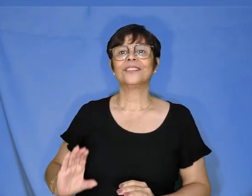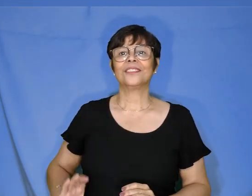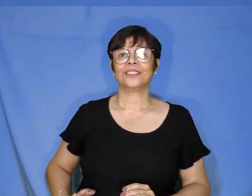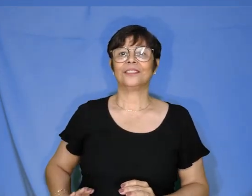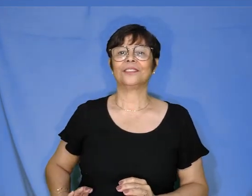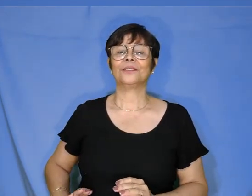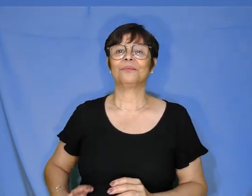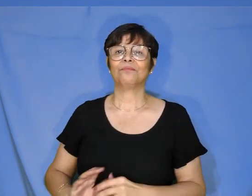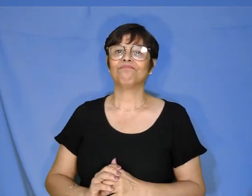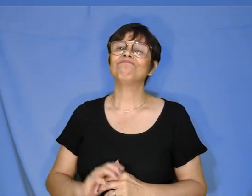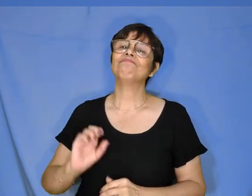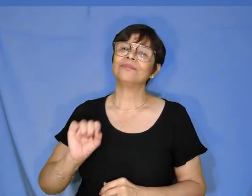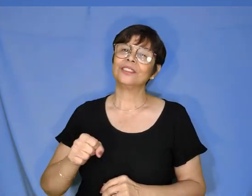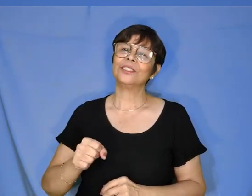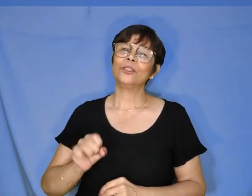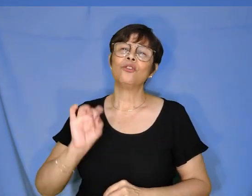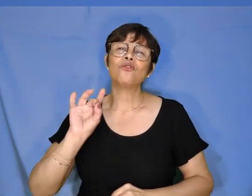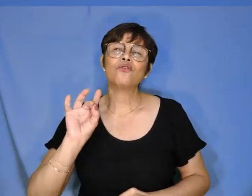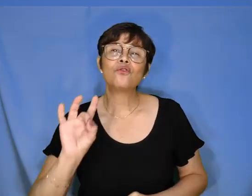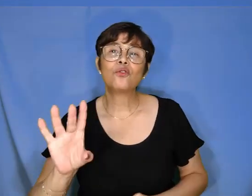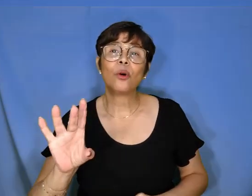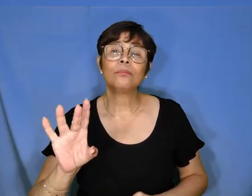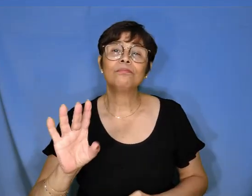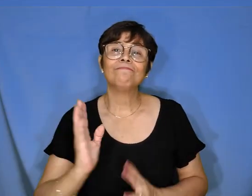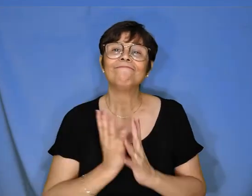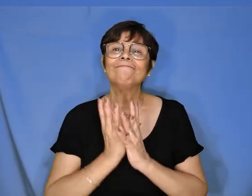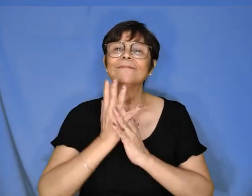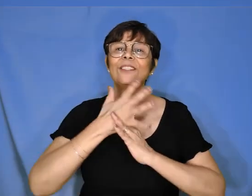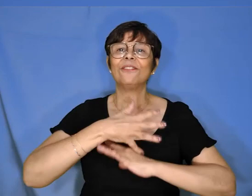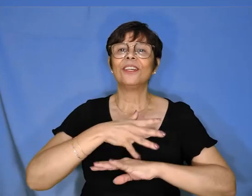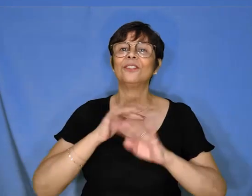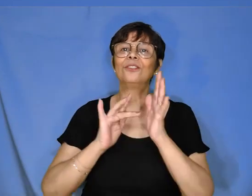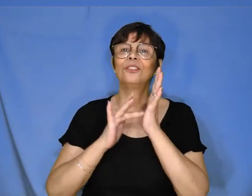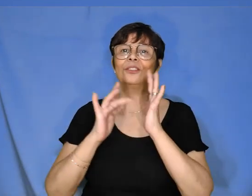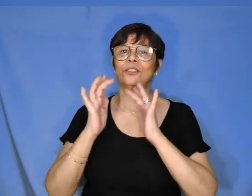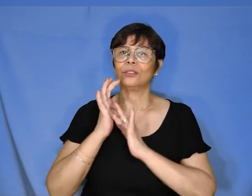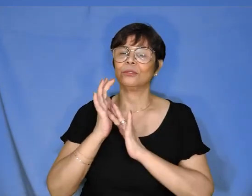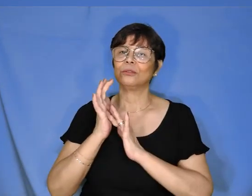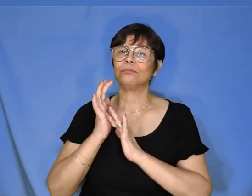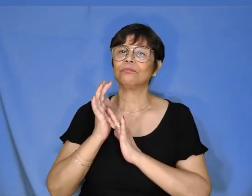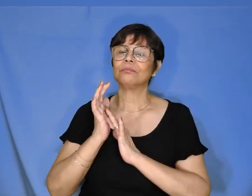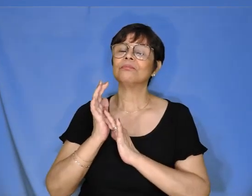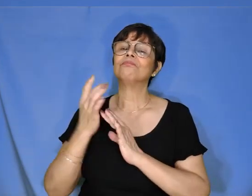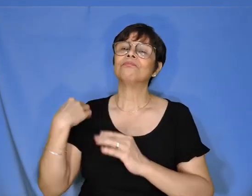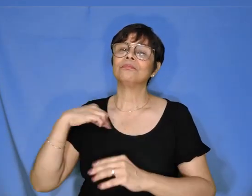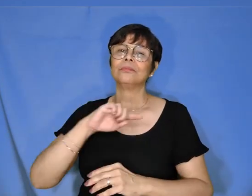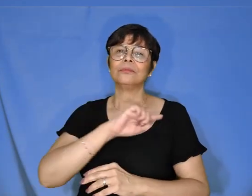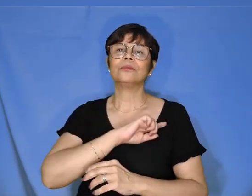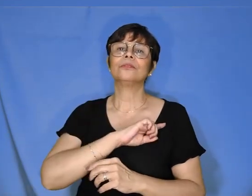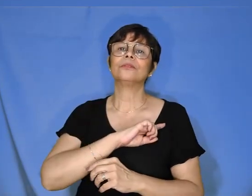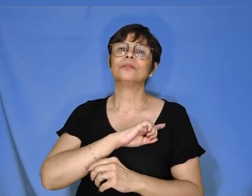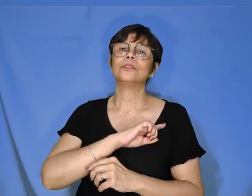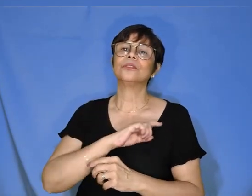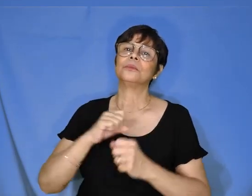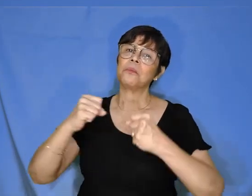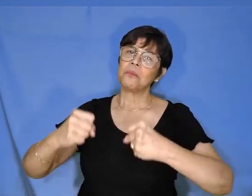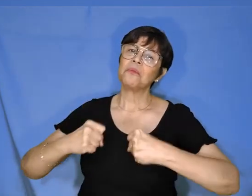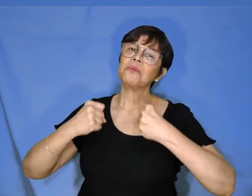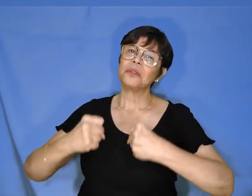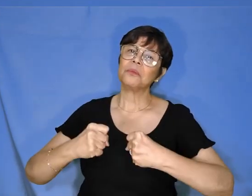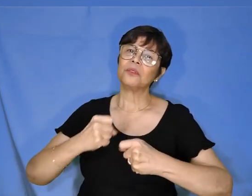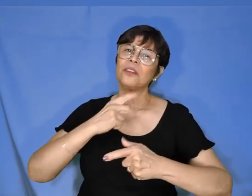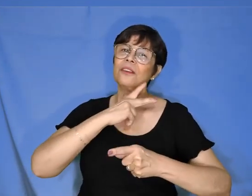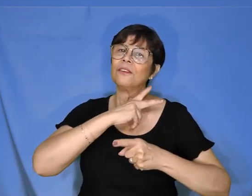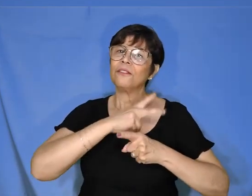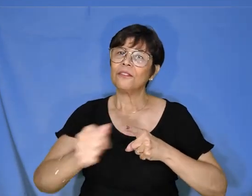eu acesso ao coração de Deus para ser-lhe grato, e também entendo através de Cristo tudo aquilo que Ele